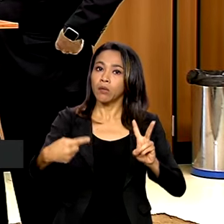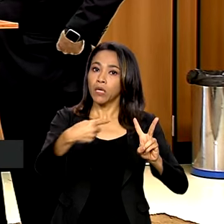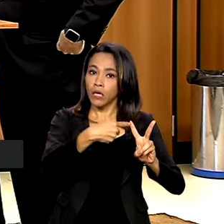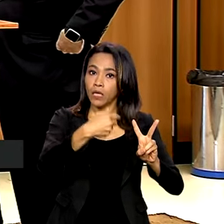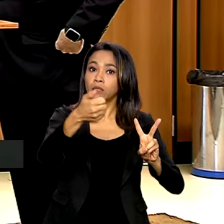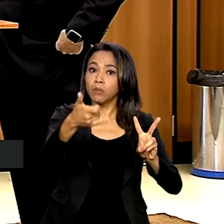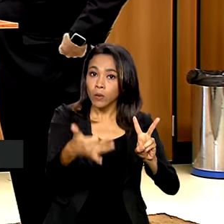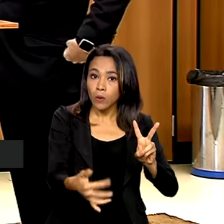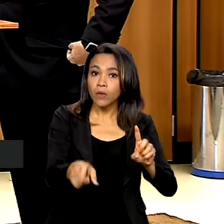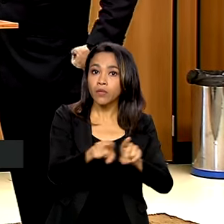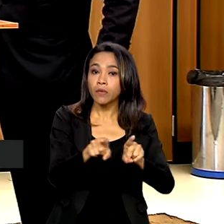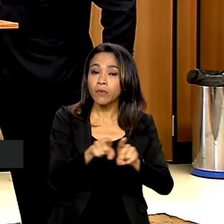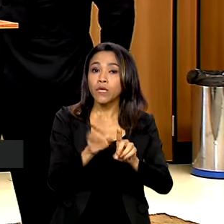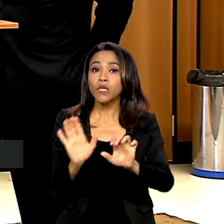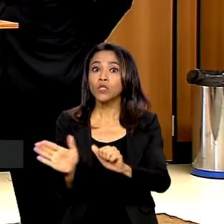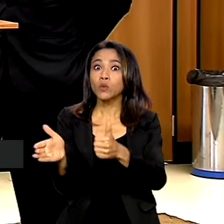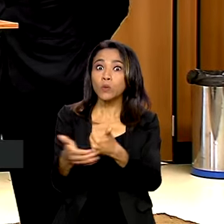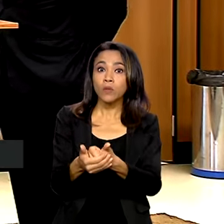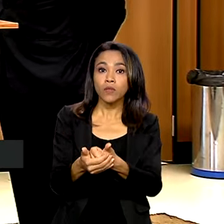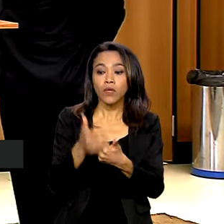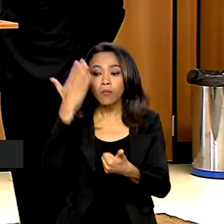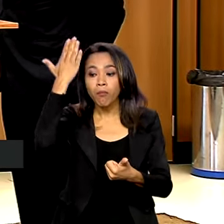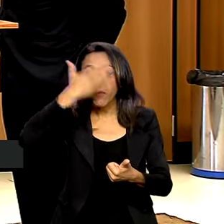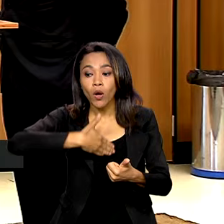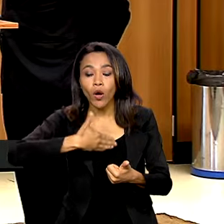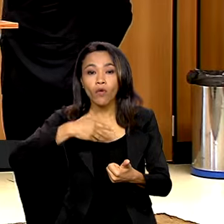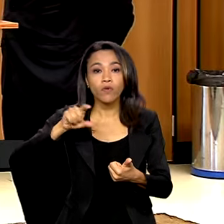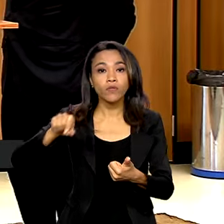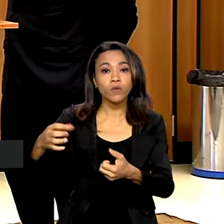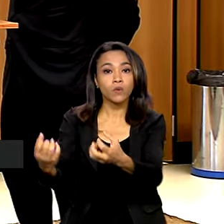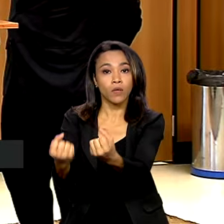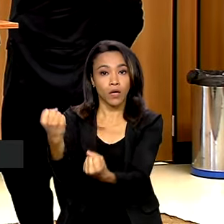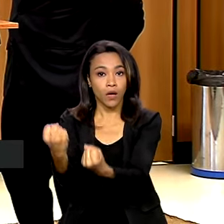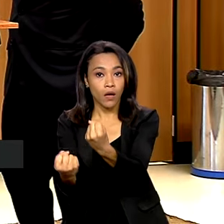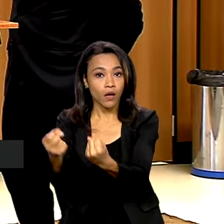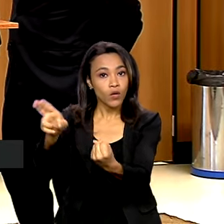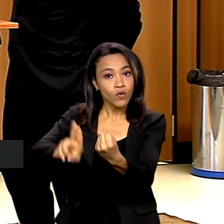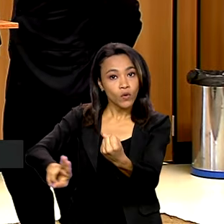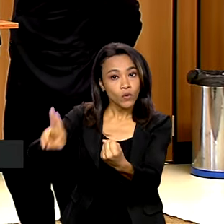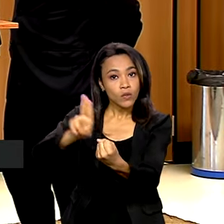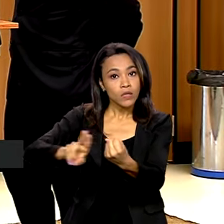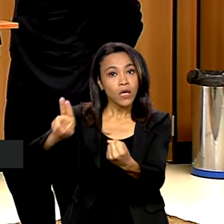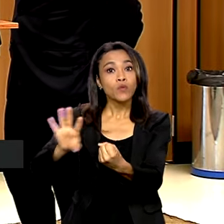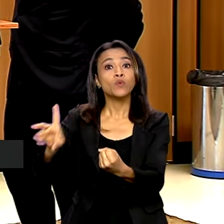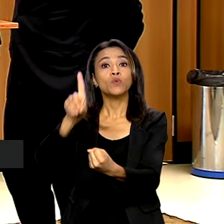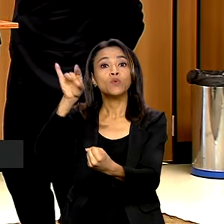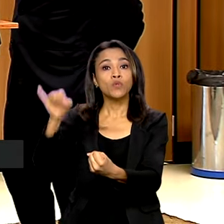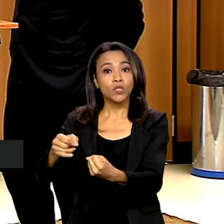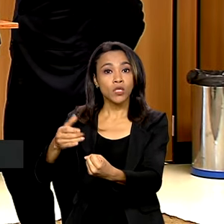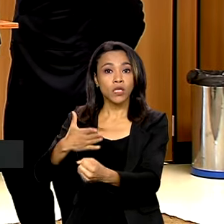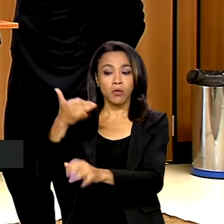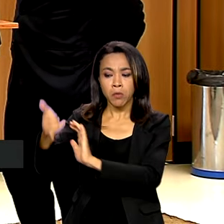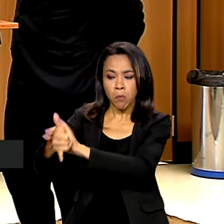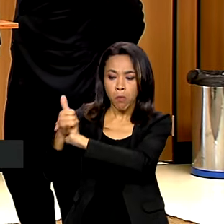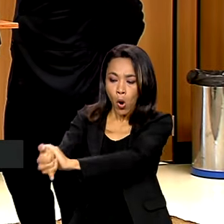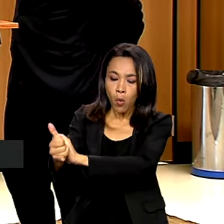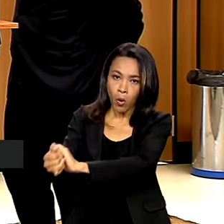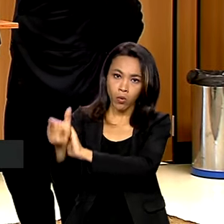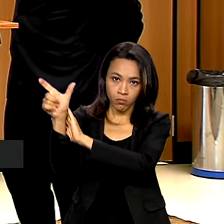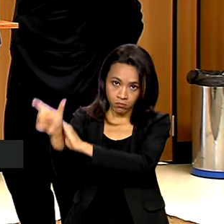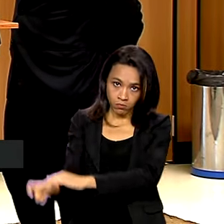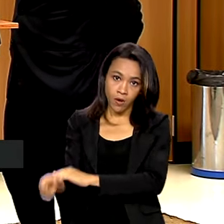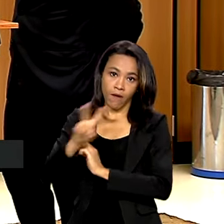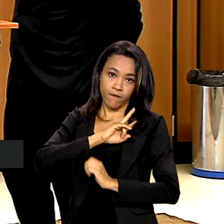ocultação das provas do carro que foi utilizado na cena do crime e que busca-se agora